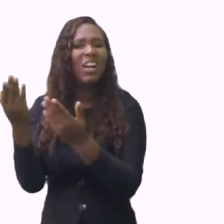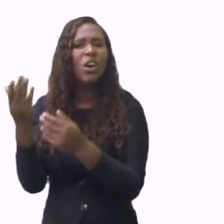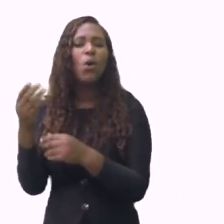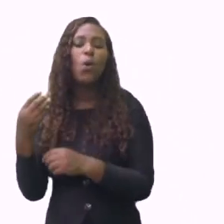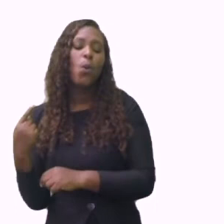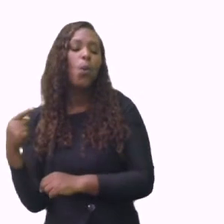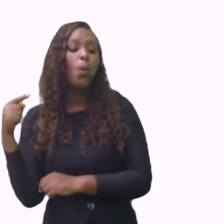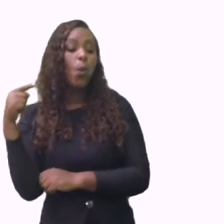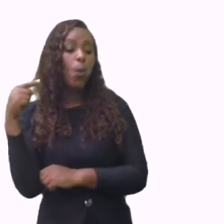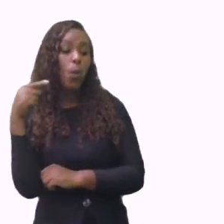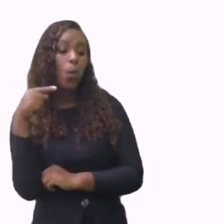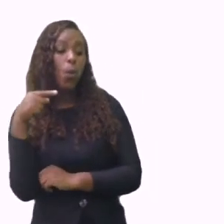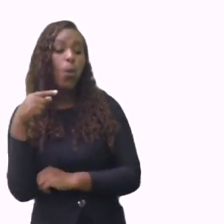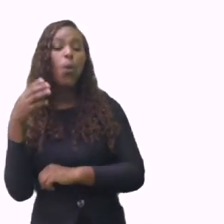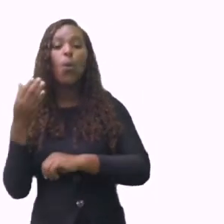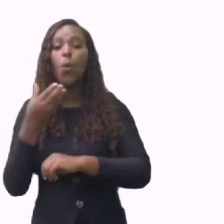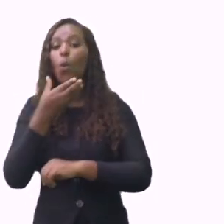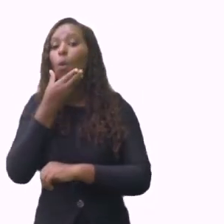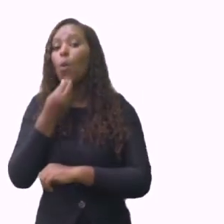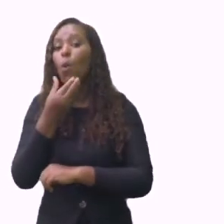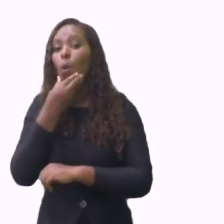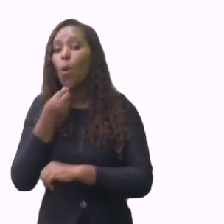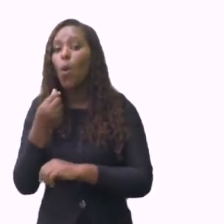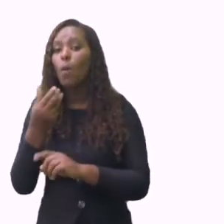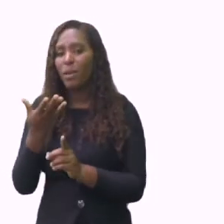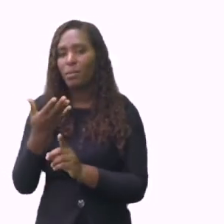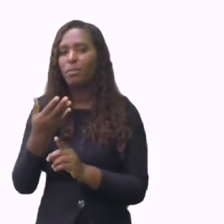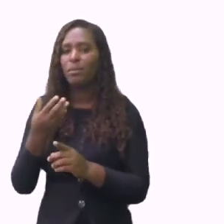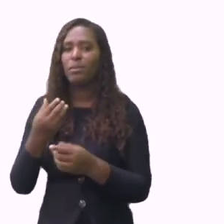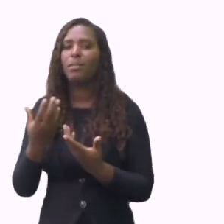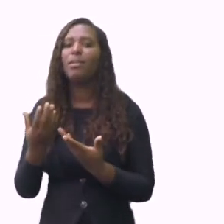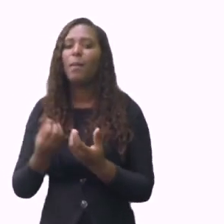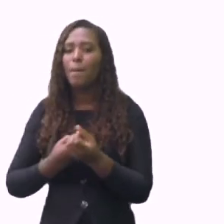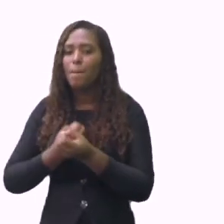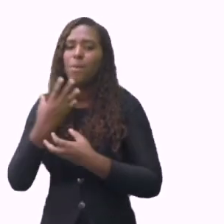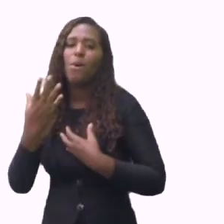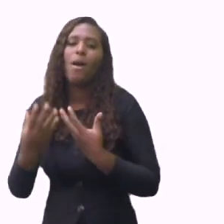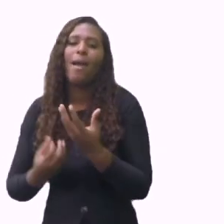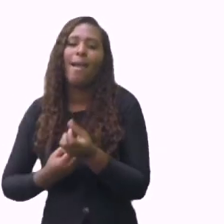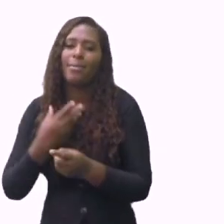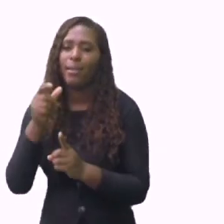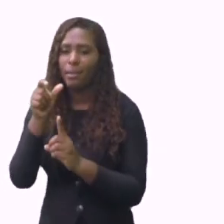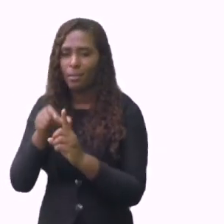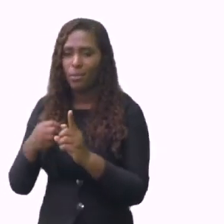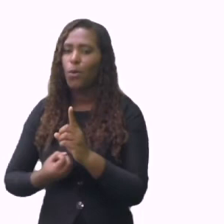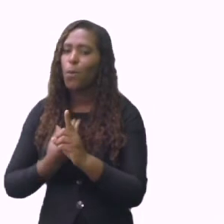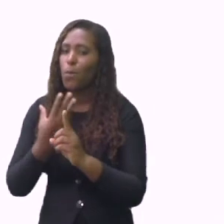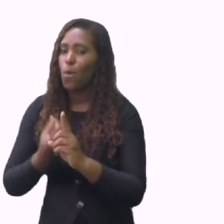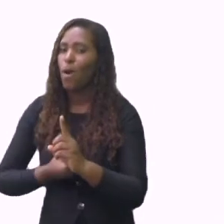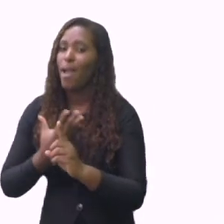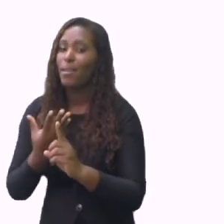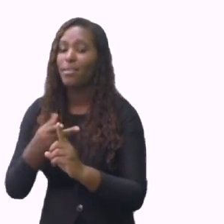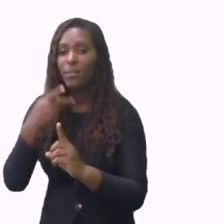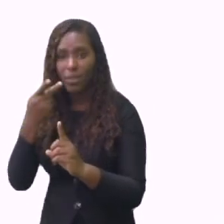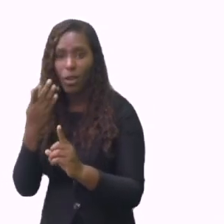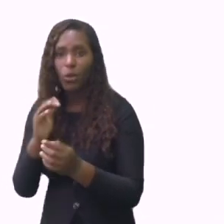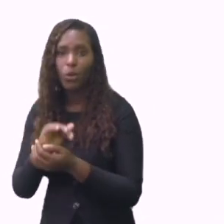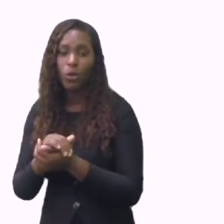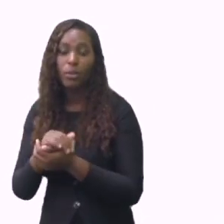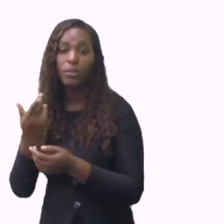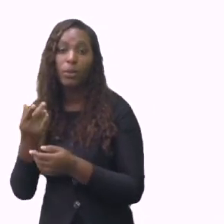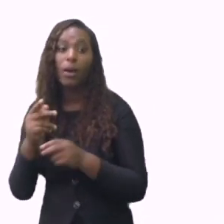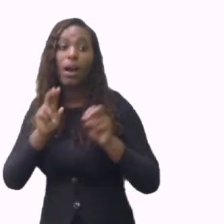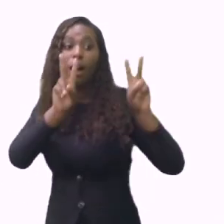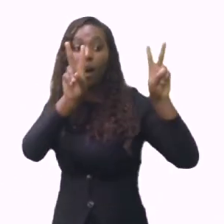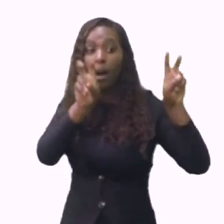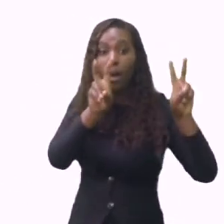poeta. Eu não modifiquei nada. Então, aspas, se você vê, é só lembrar o nome.